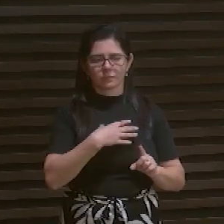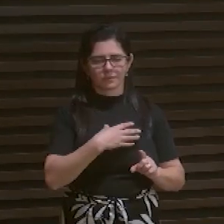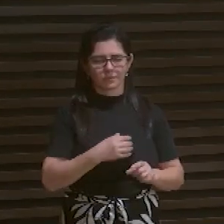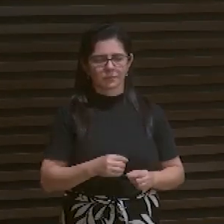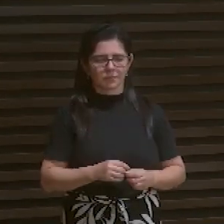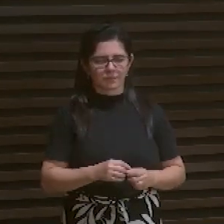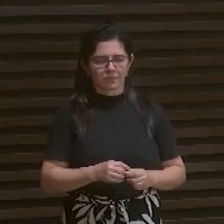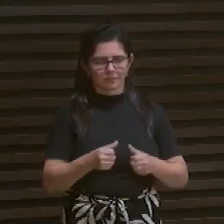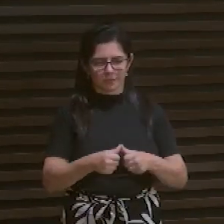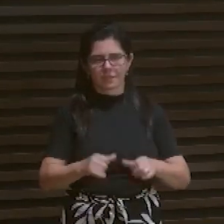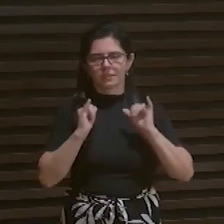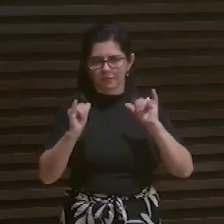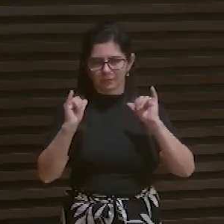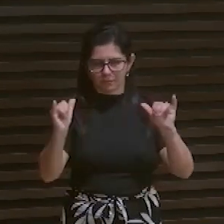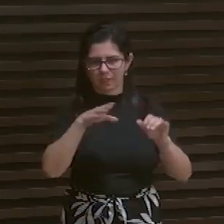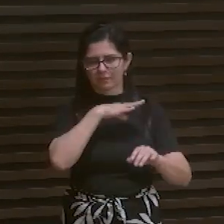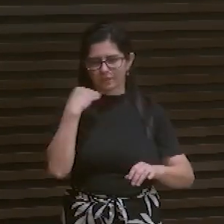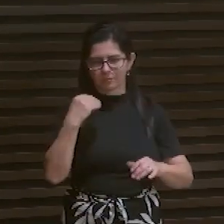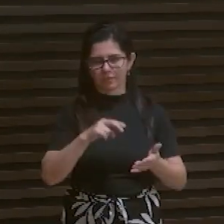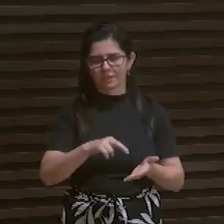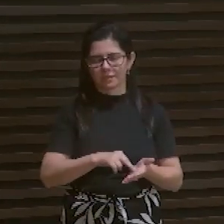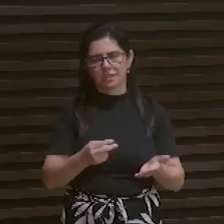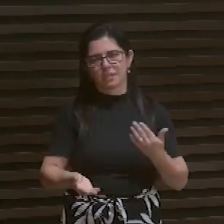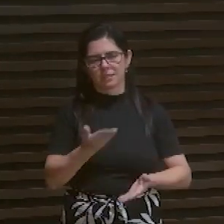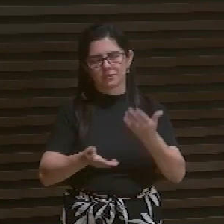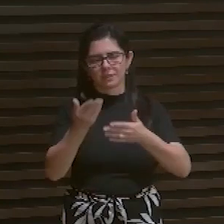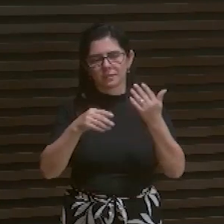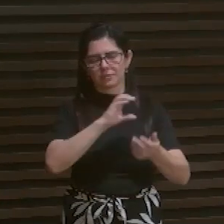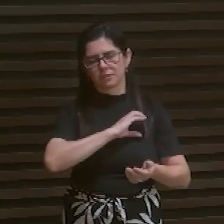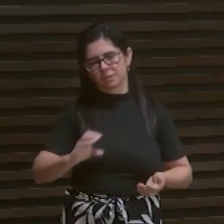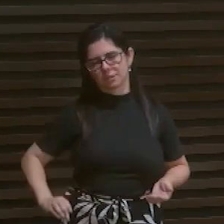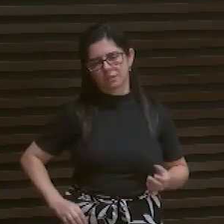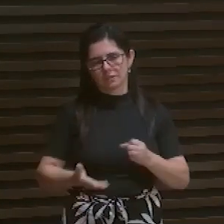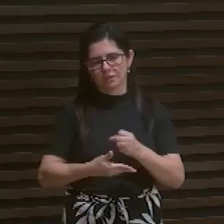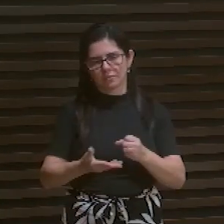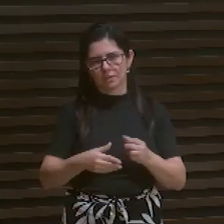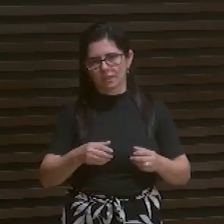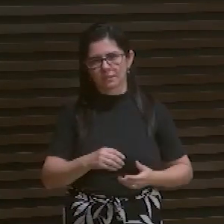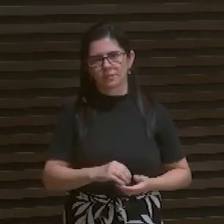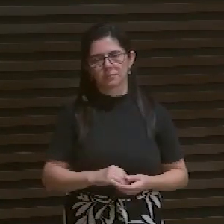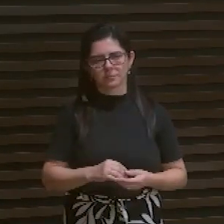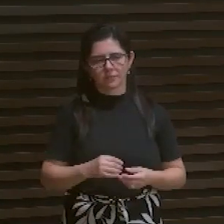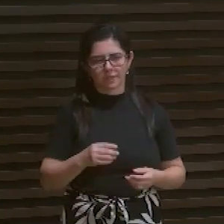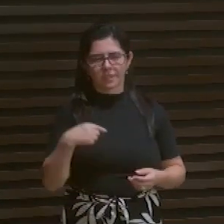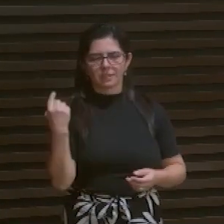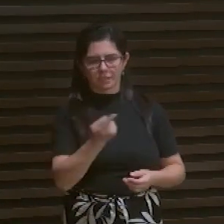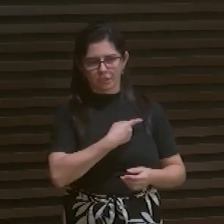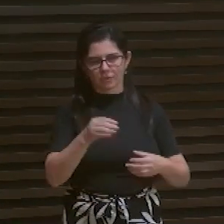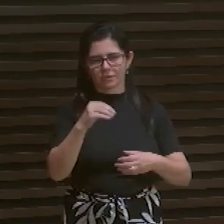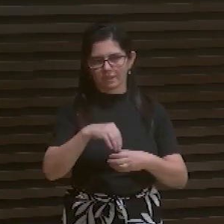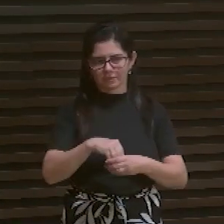A morte e a ressurreição de Cristo e a nossa morte e ressurreição com Ele e a